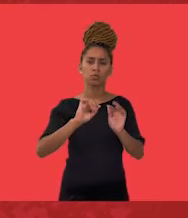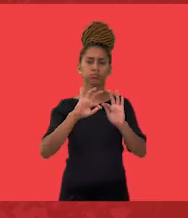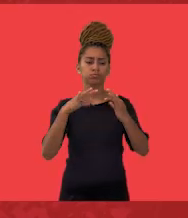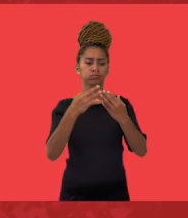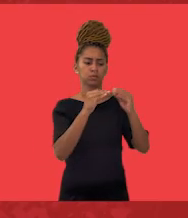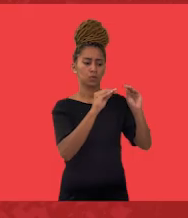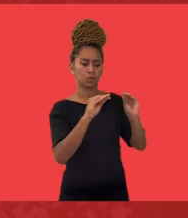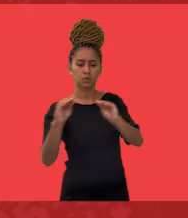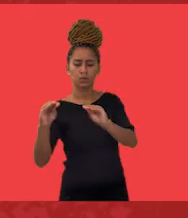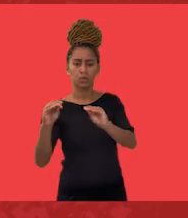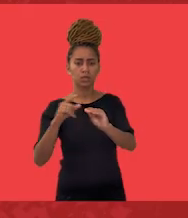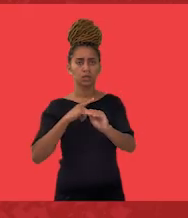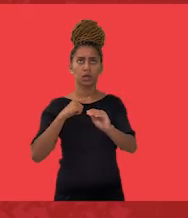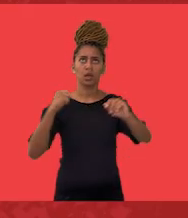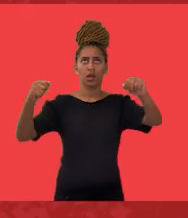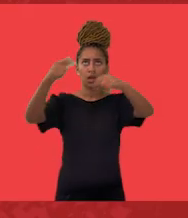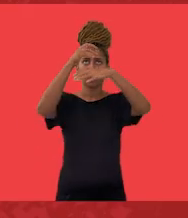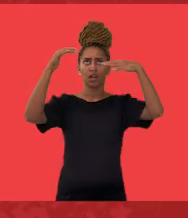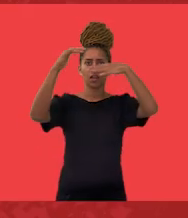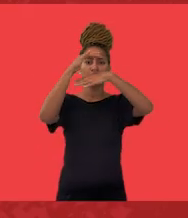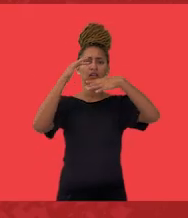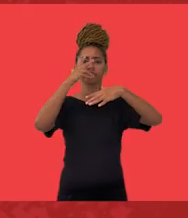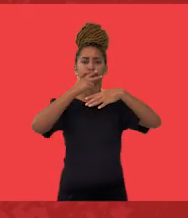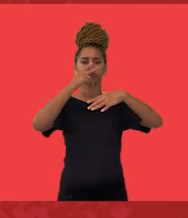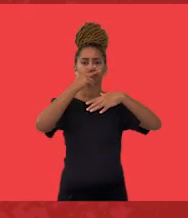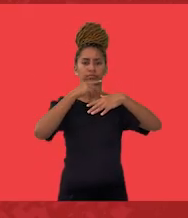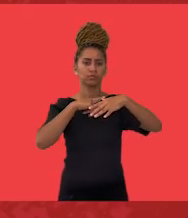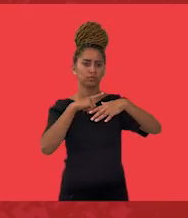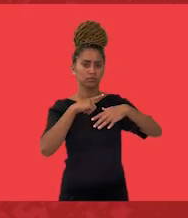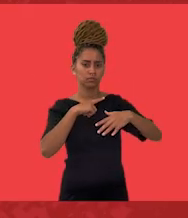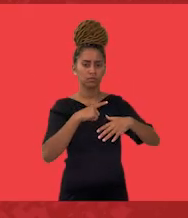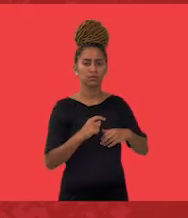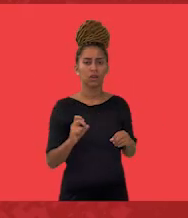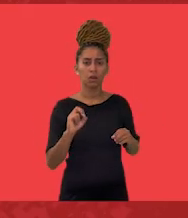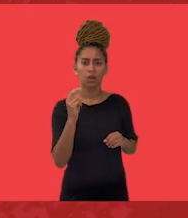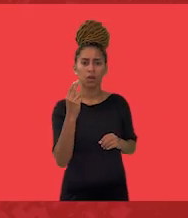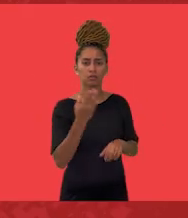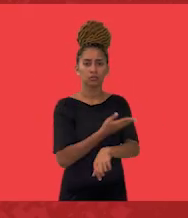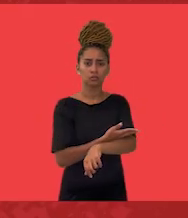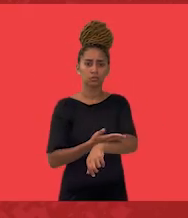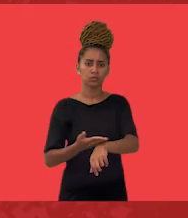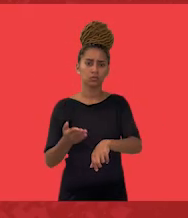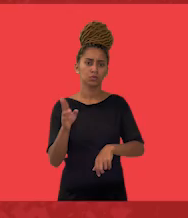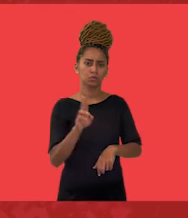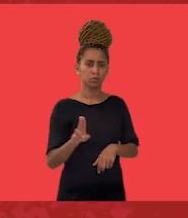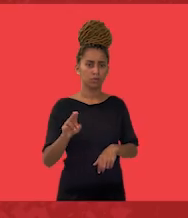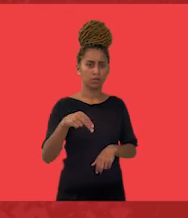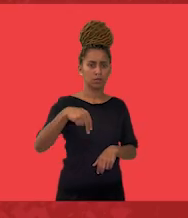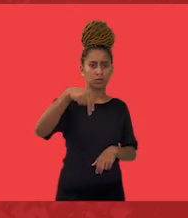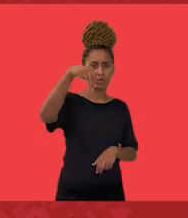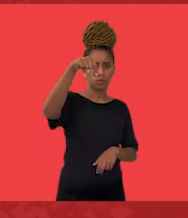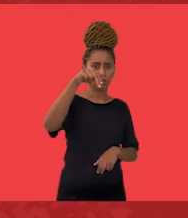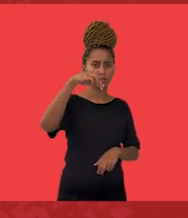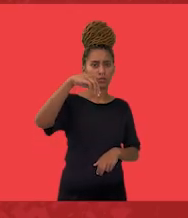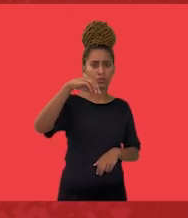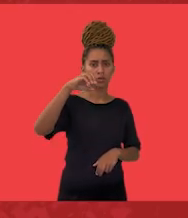meu cabelo crescer até a cintura. Para que maior que isso? Ele me disse que meu cabelo lembra muito